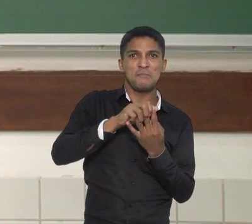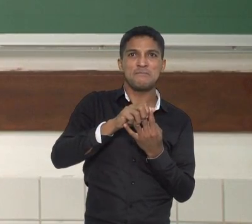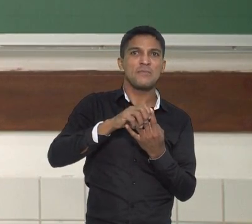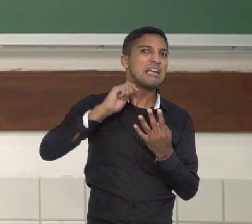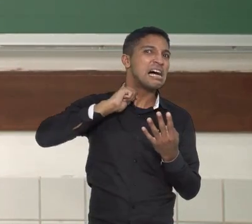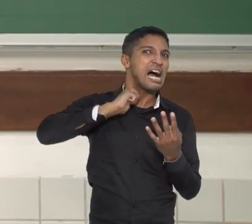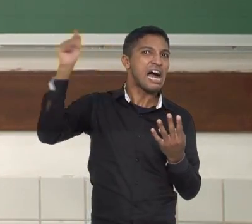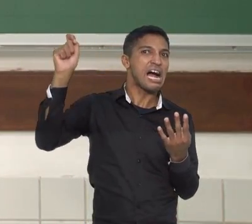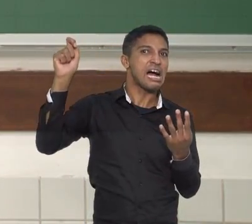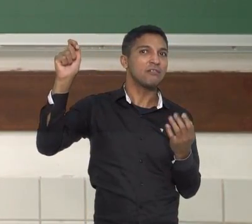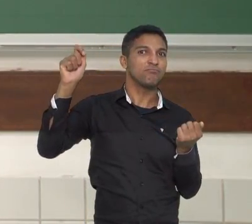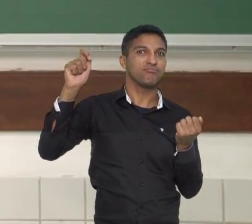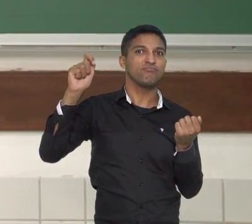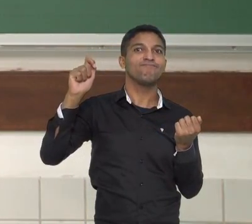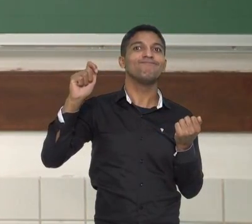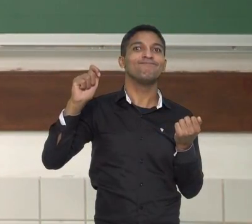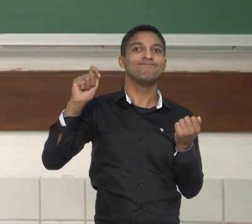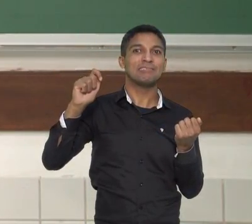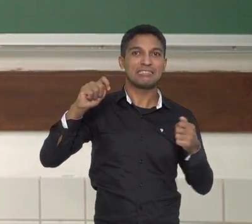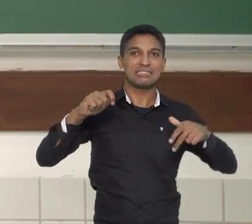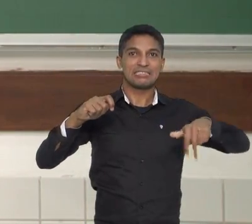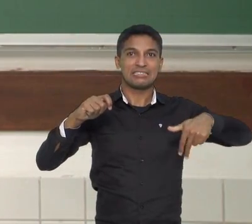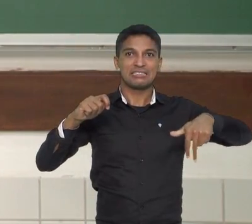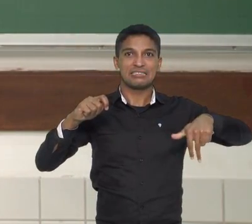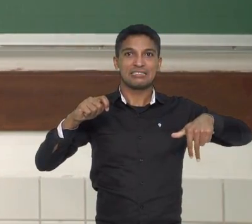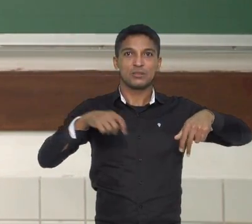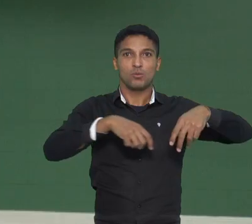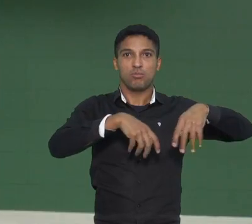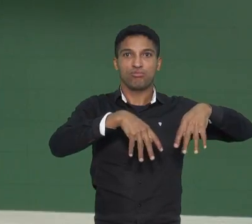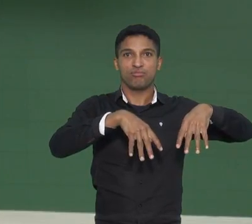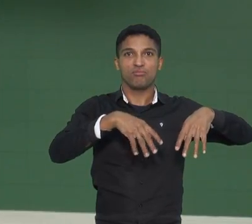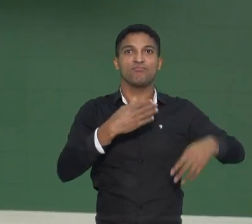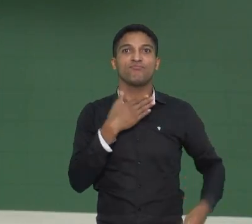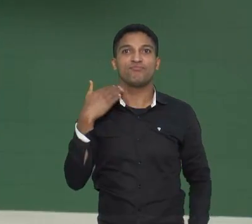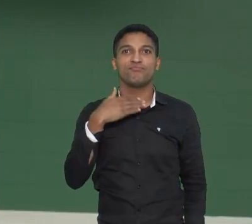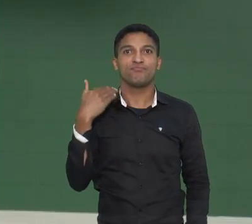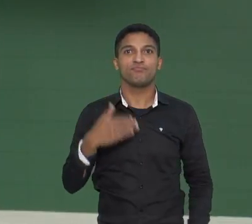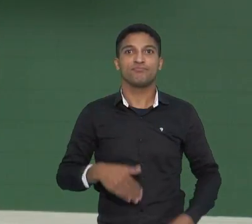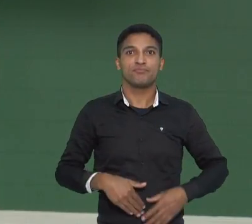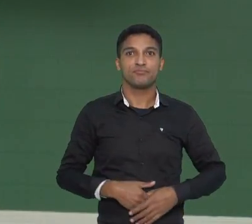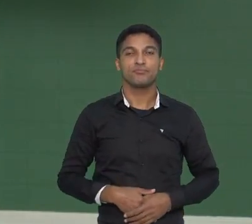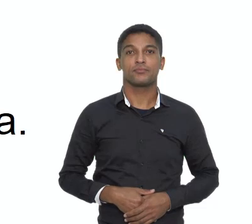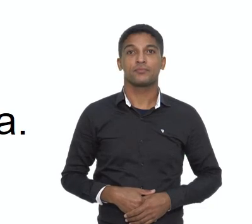Vamos falar um pouquinho sobre eles também. Os rebeldes baianos,